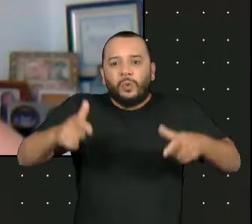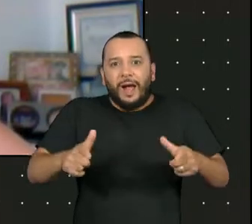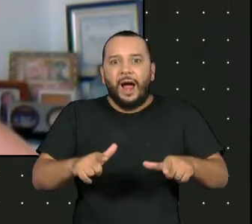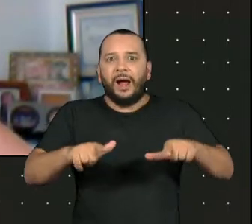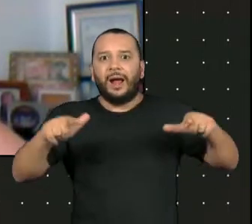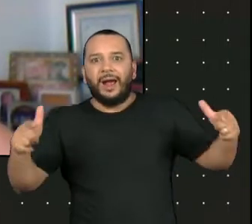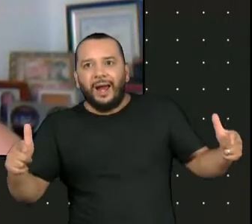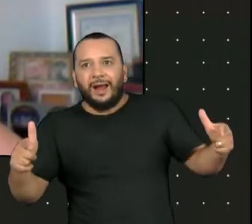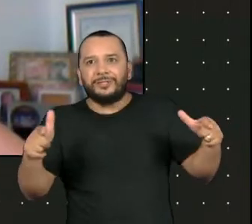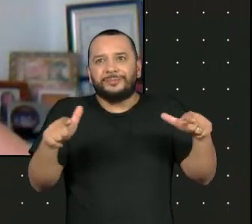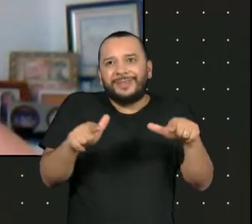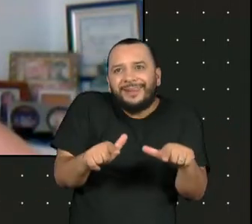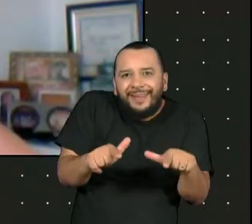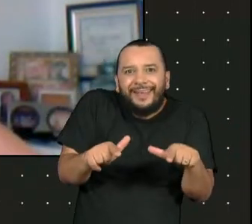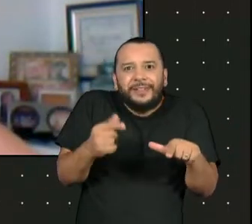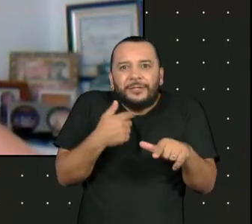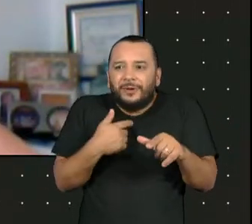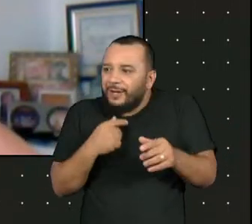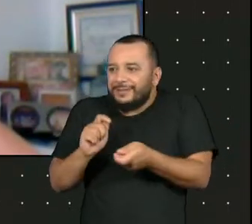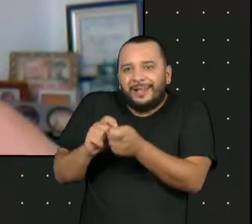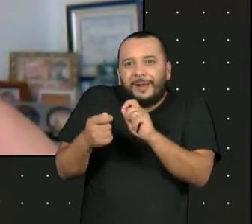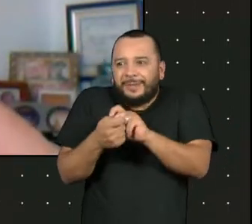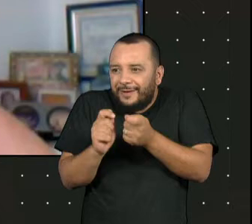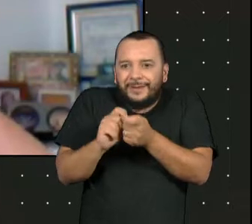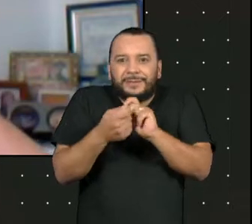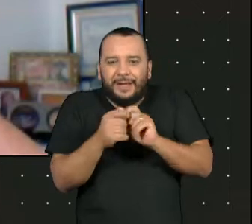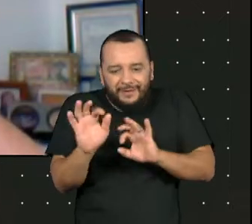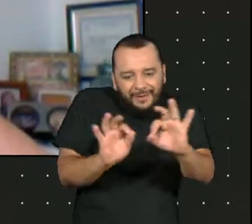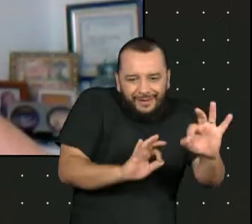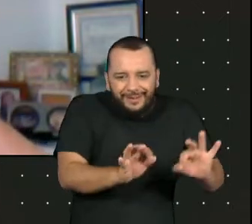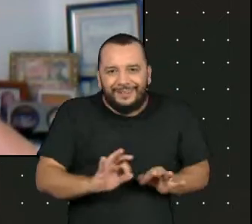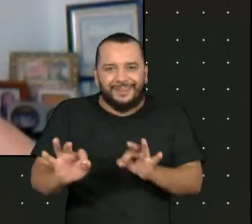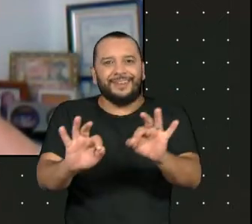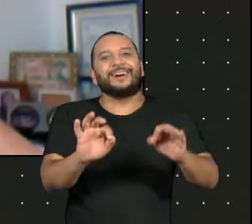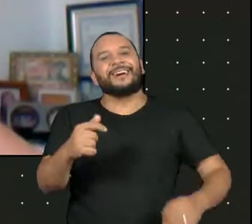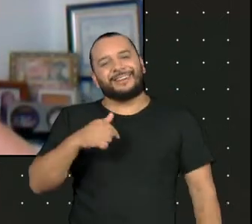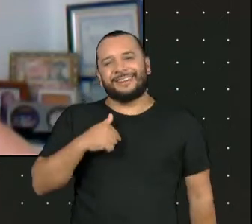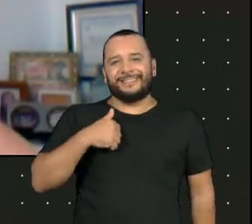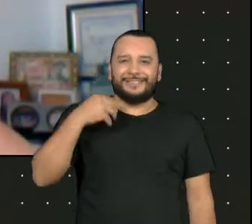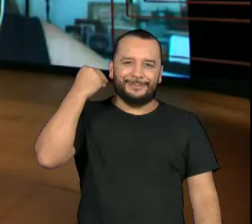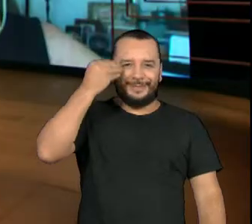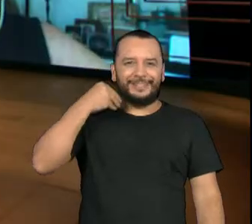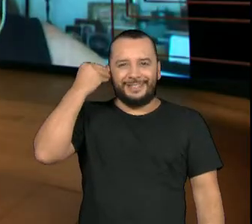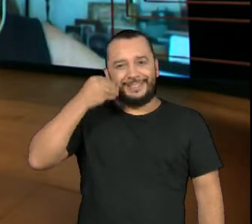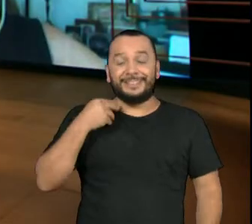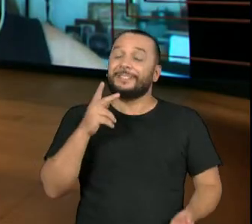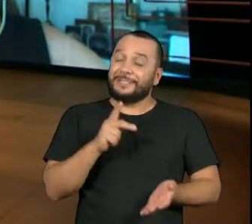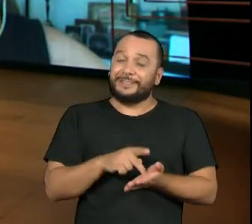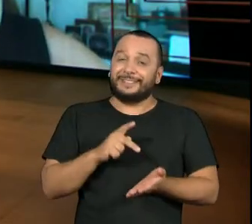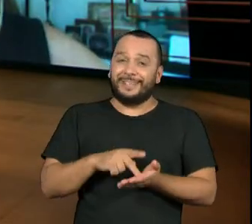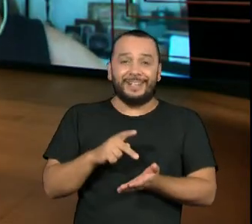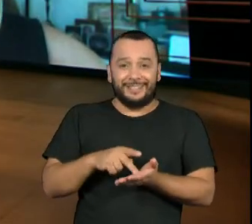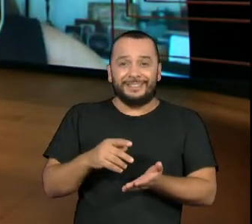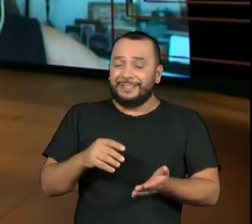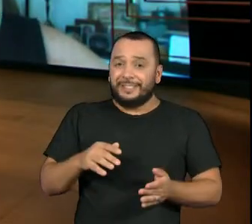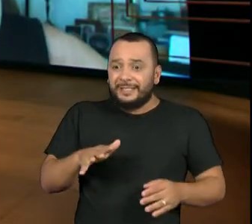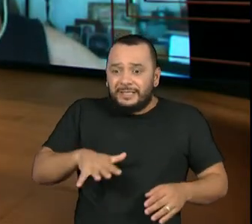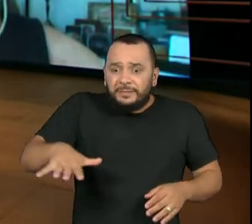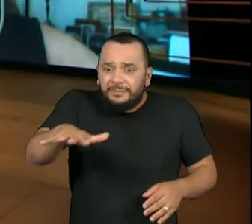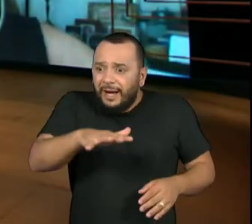né? Não era o mesmo espaço. Isso me deu uma experiência de lidar com o